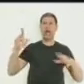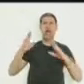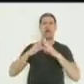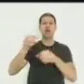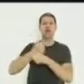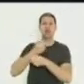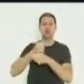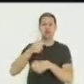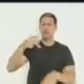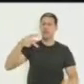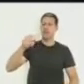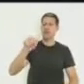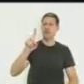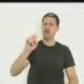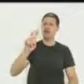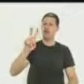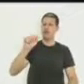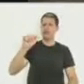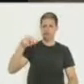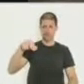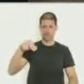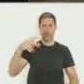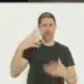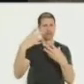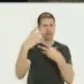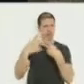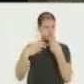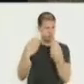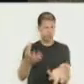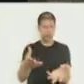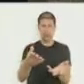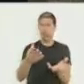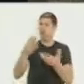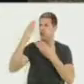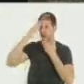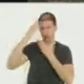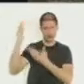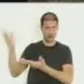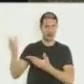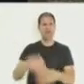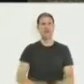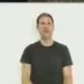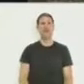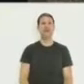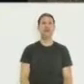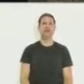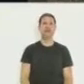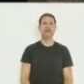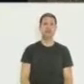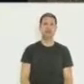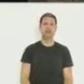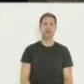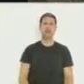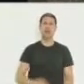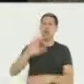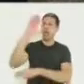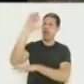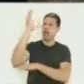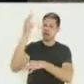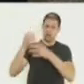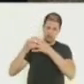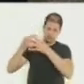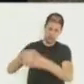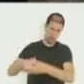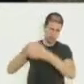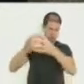na qual eu faço o meu agradecimento aqui a eles. Plantio de árvores. Então, há